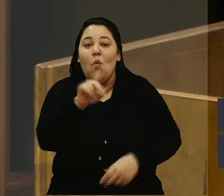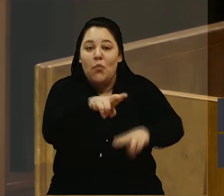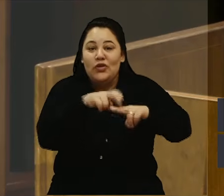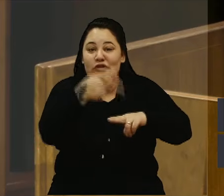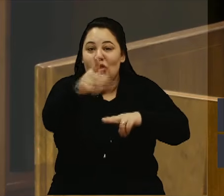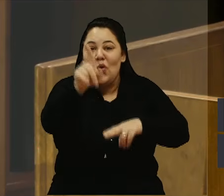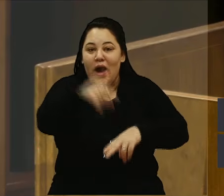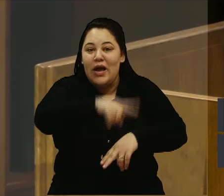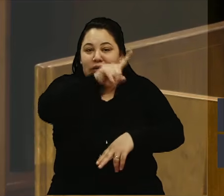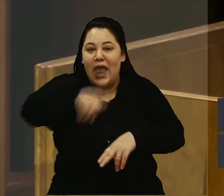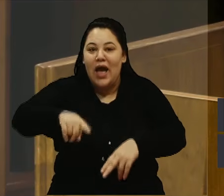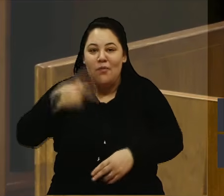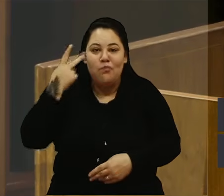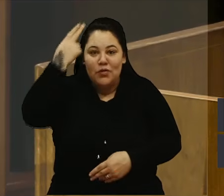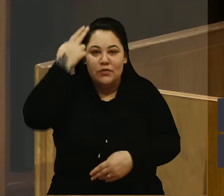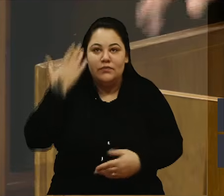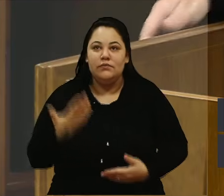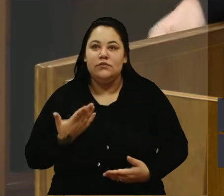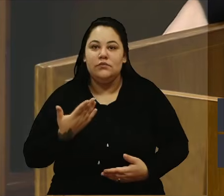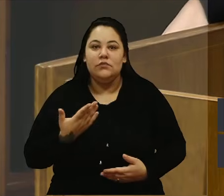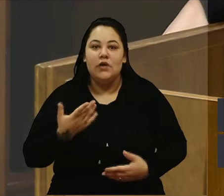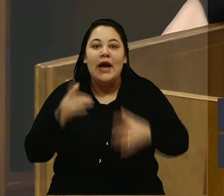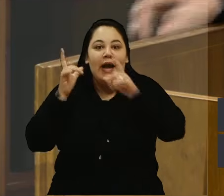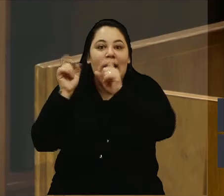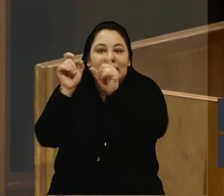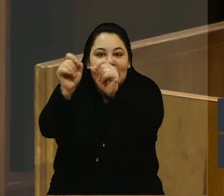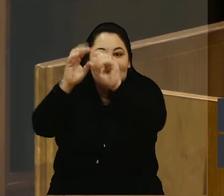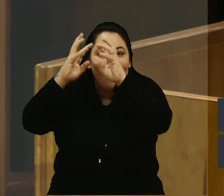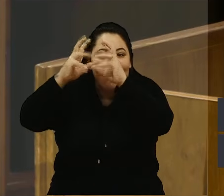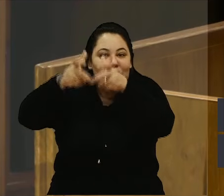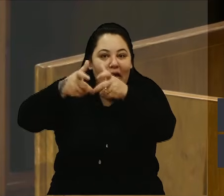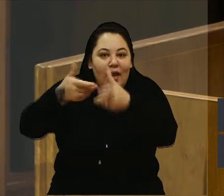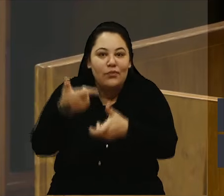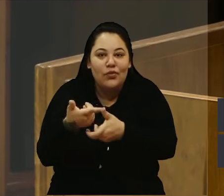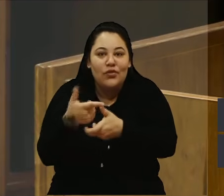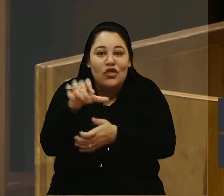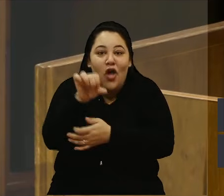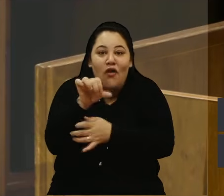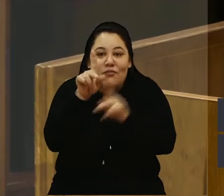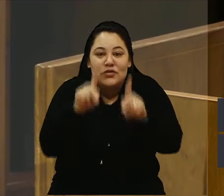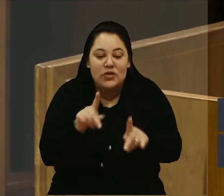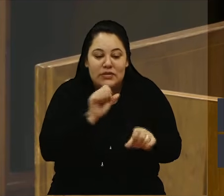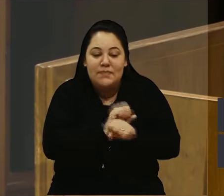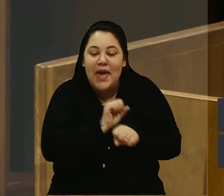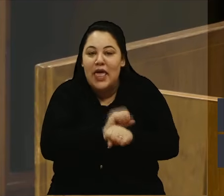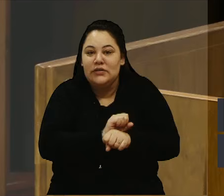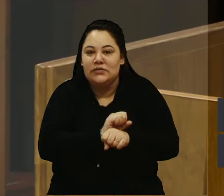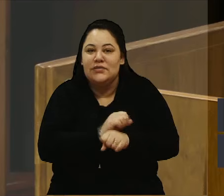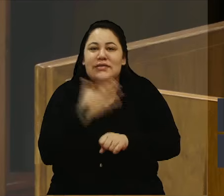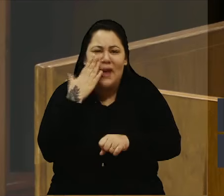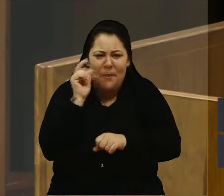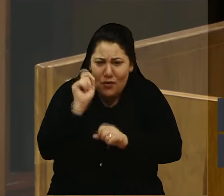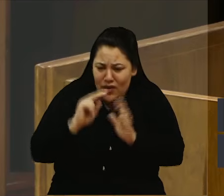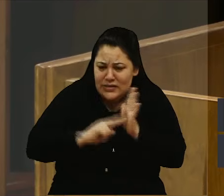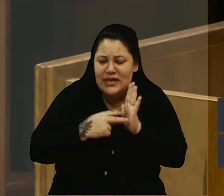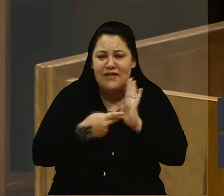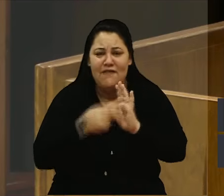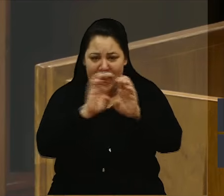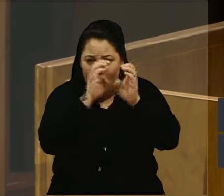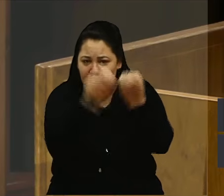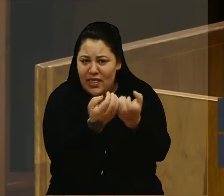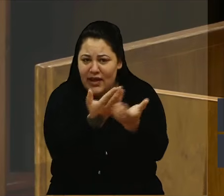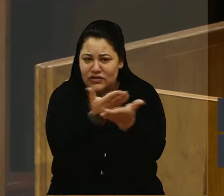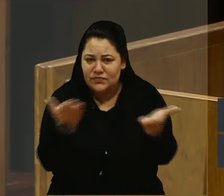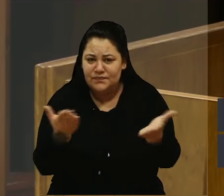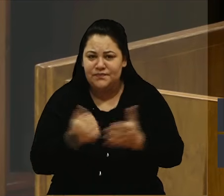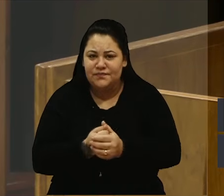cancelada. Uma cirurgia, uma câncer tumor do cérebro. 9 pessoas aguardando leito de UTI. Sabe o que isso significa, comunidade?